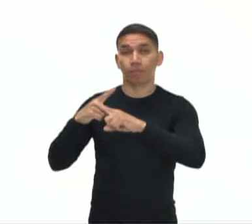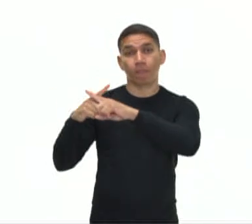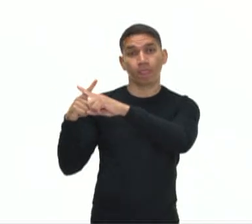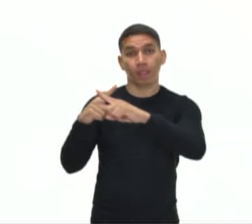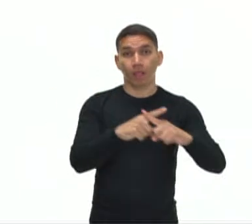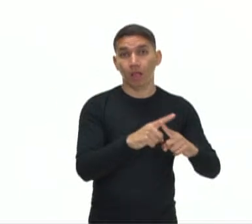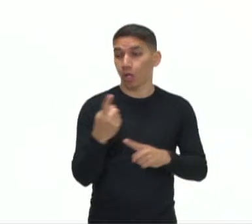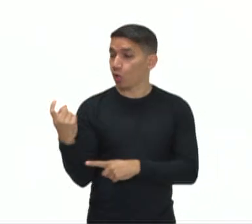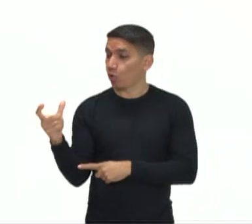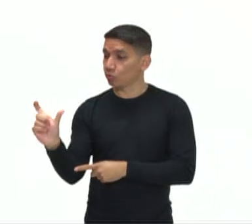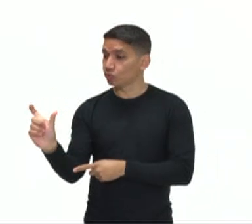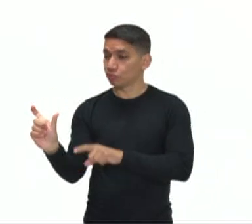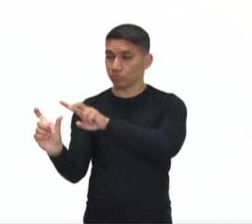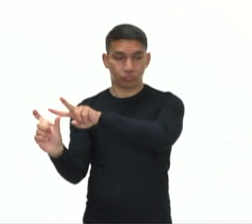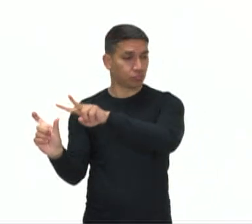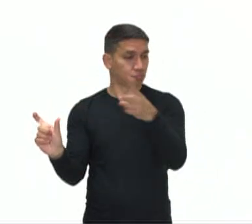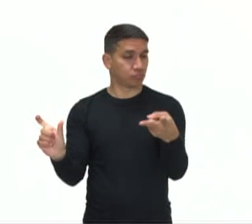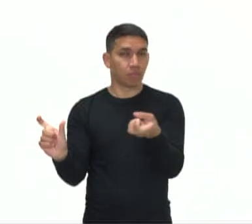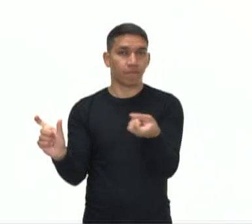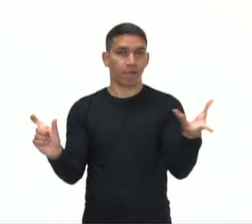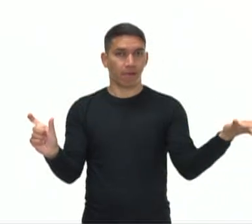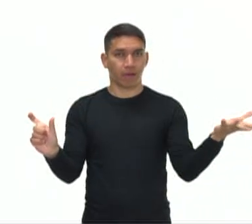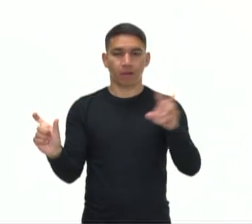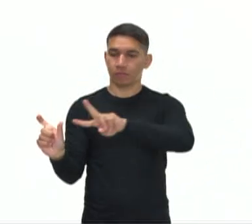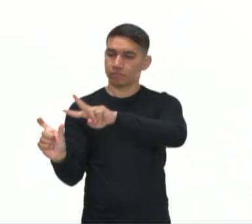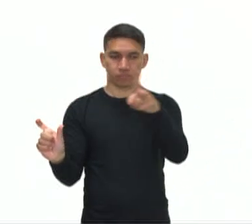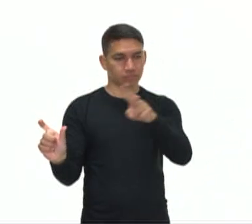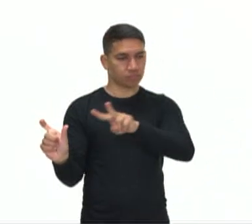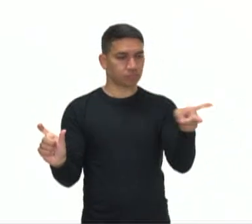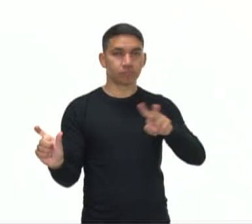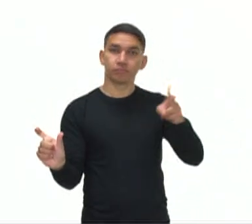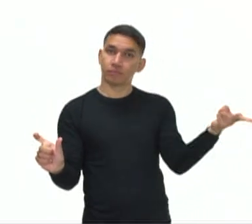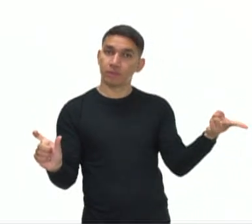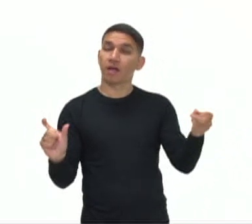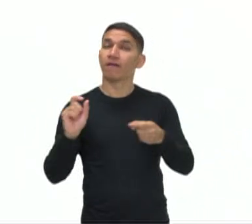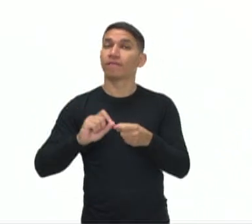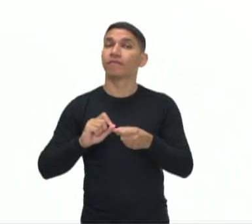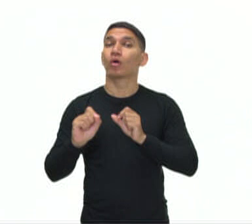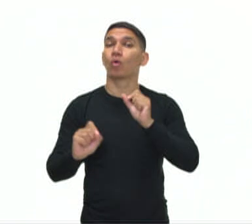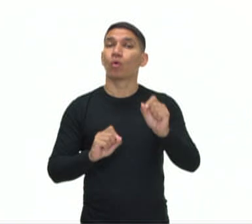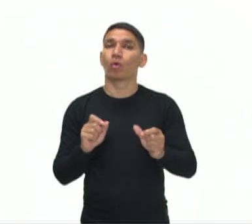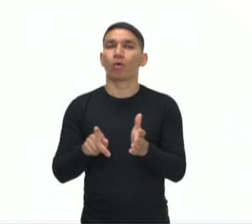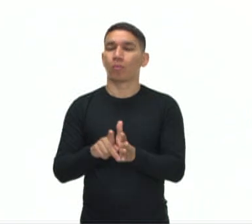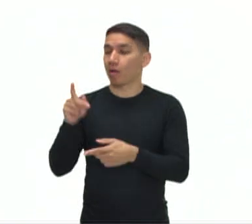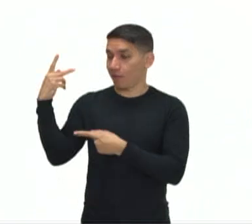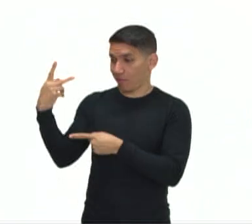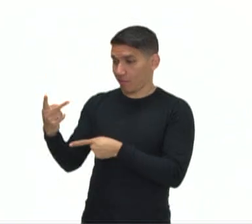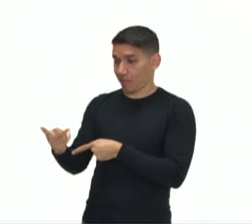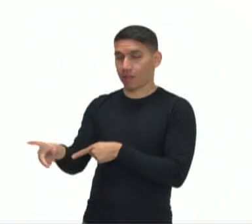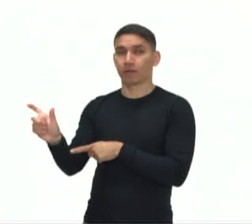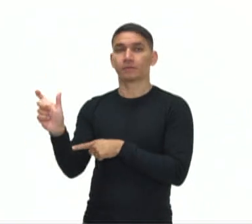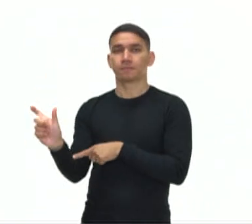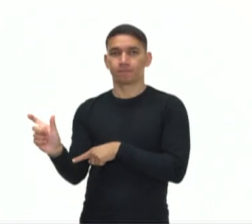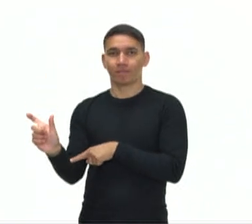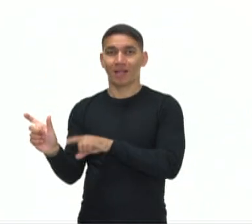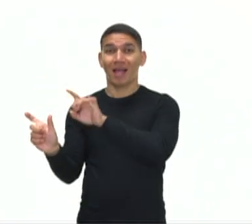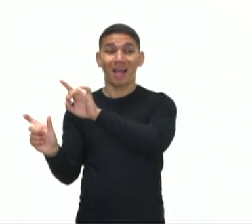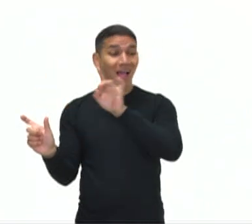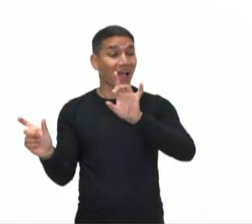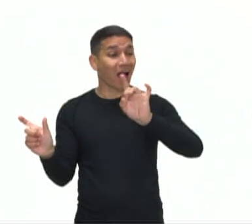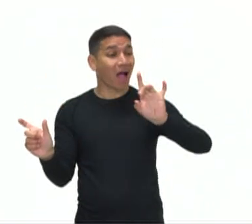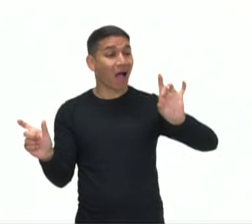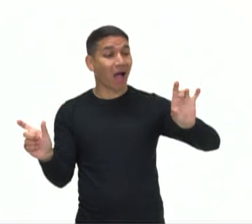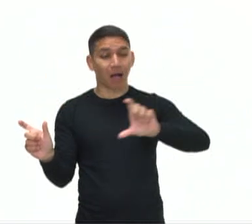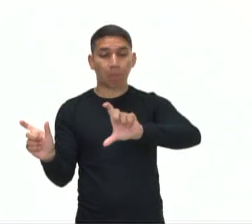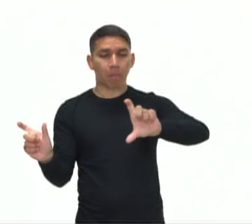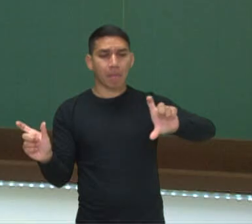multiplicação de um monômio por um polinômio é feita multiplicando-se o monômio por cada termo